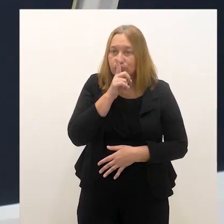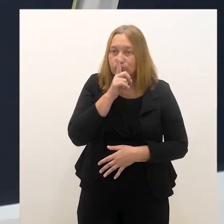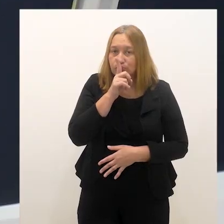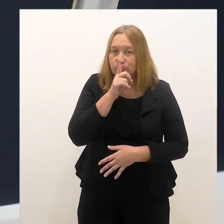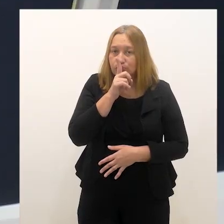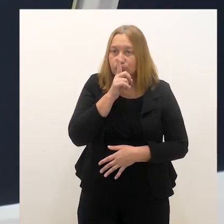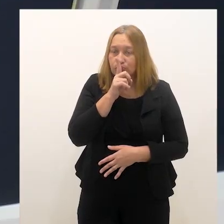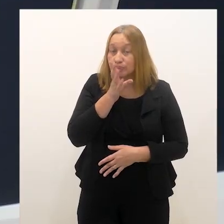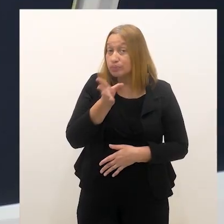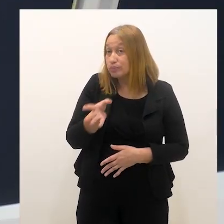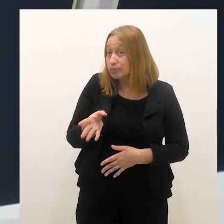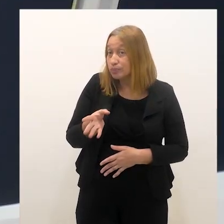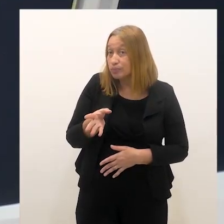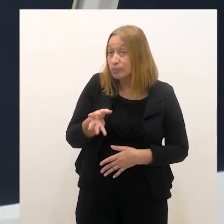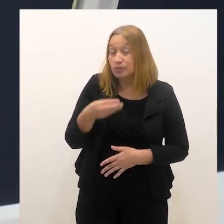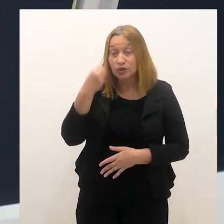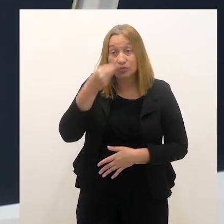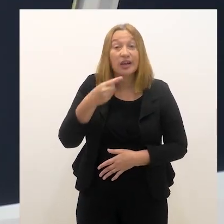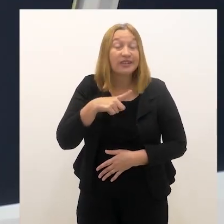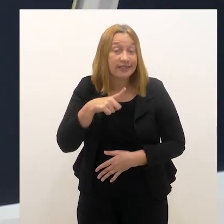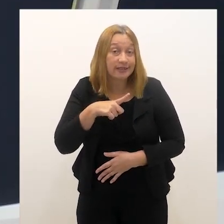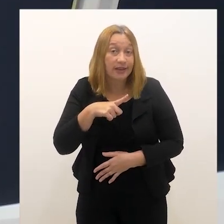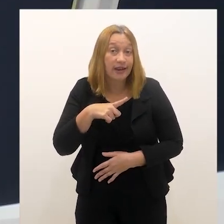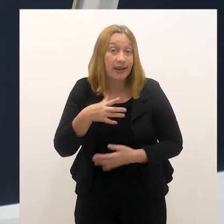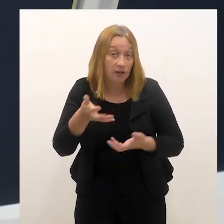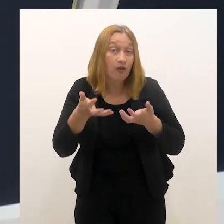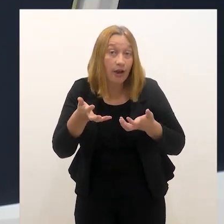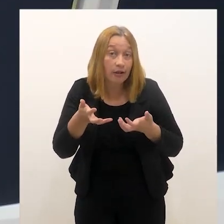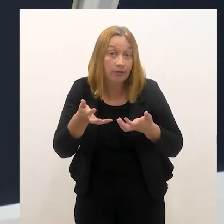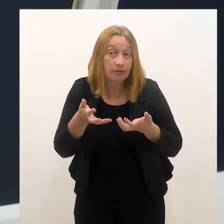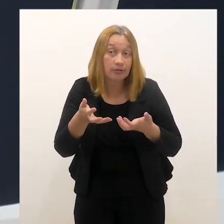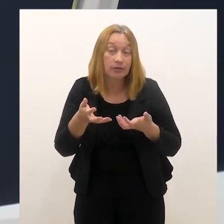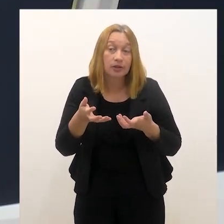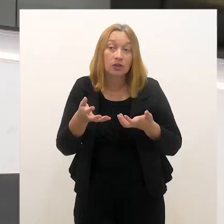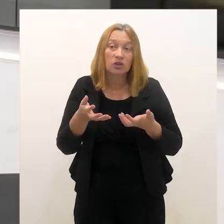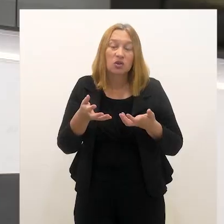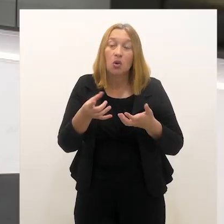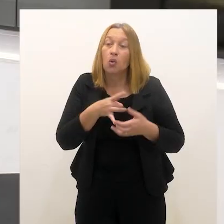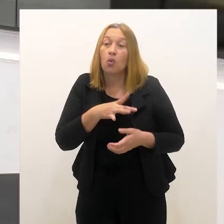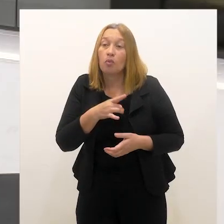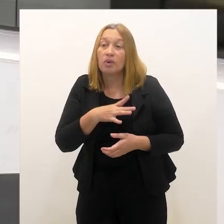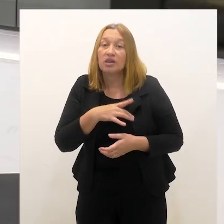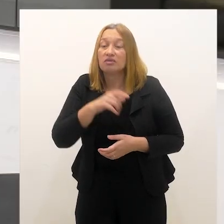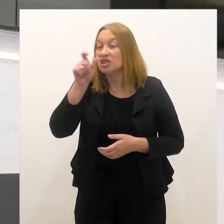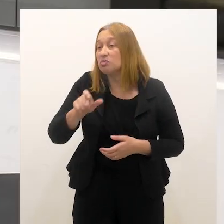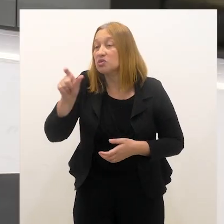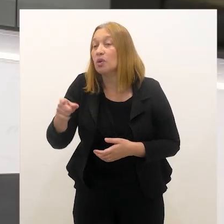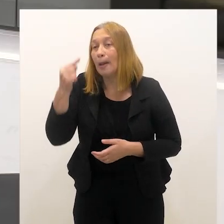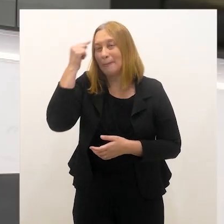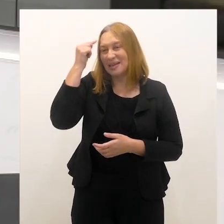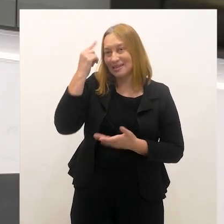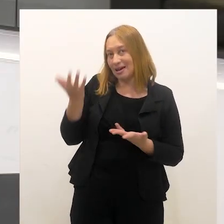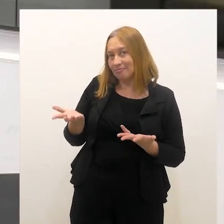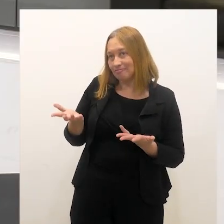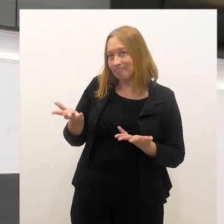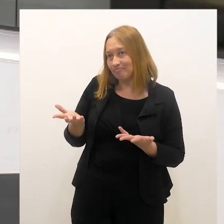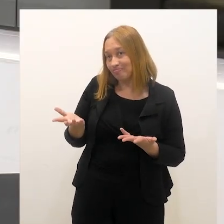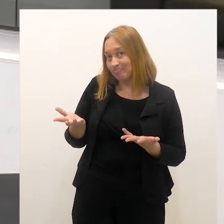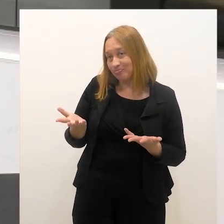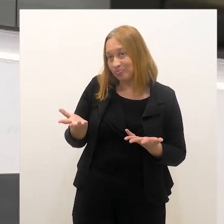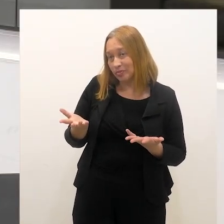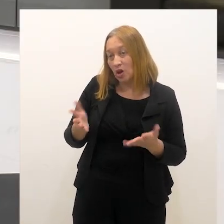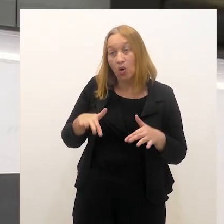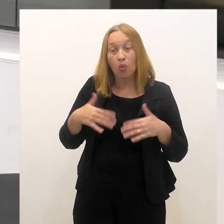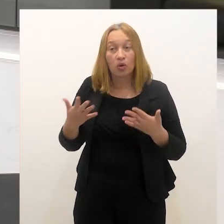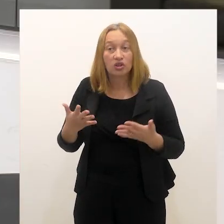me privando de vivenciar o que eu quero vivenciar com medo do que os outros vão pensar? Afinal de